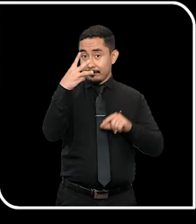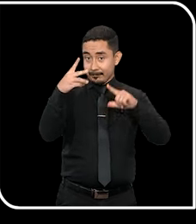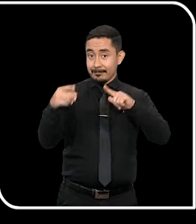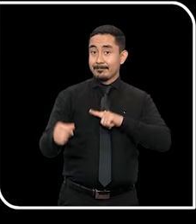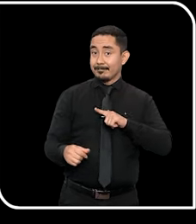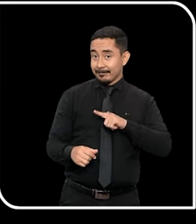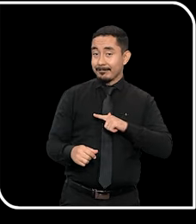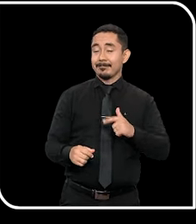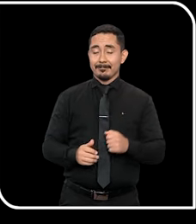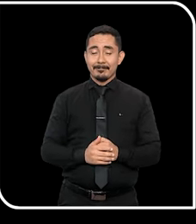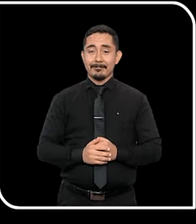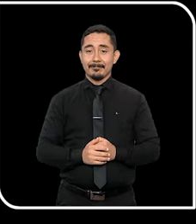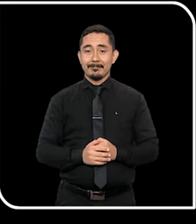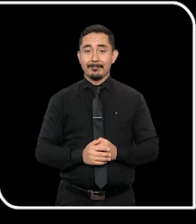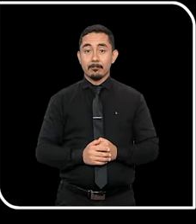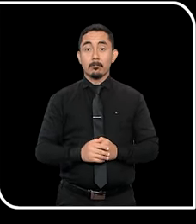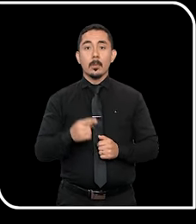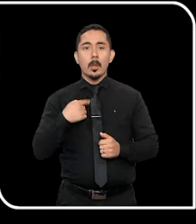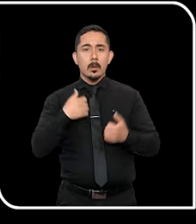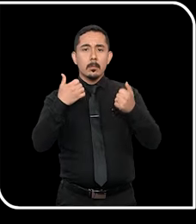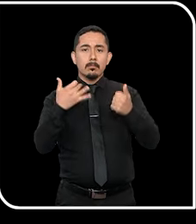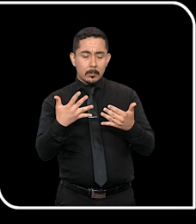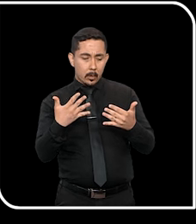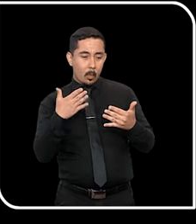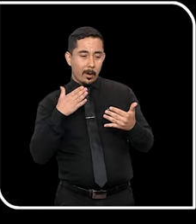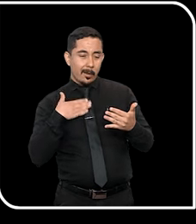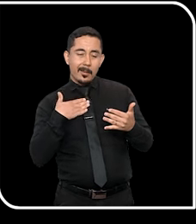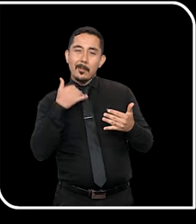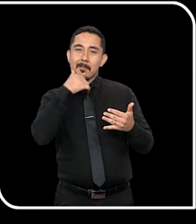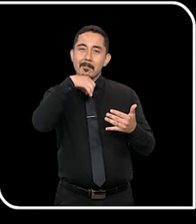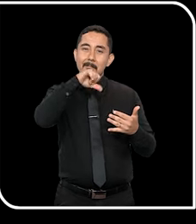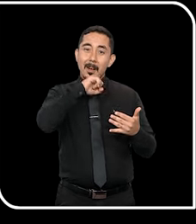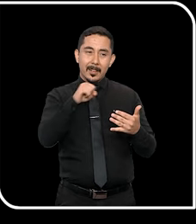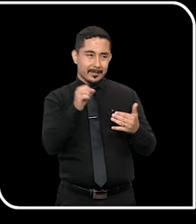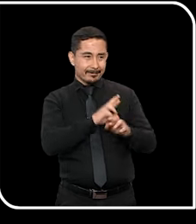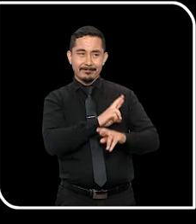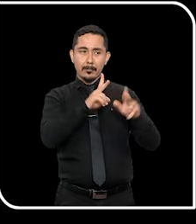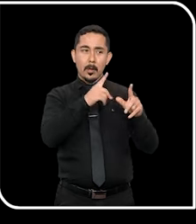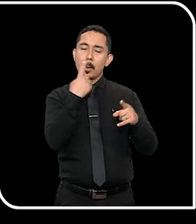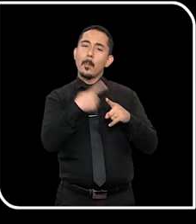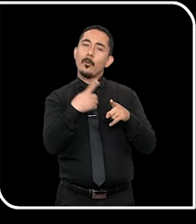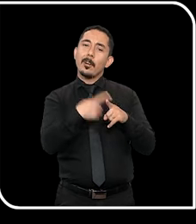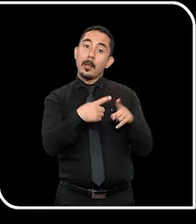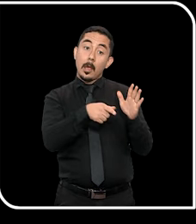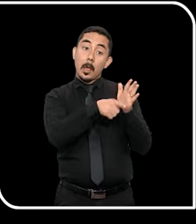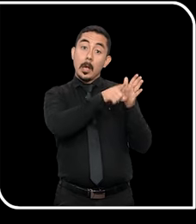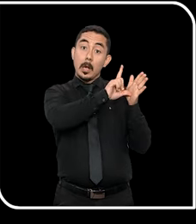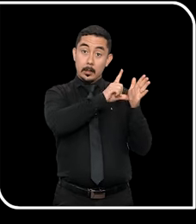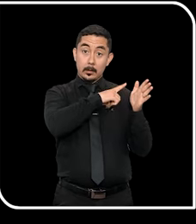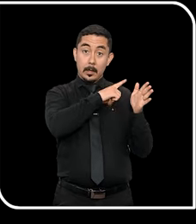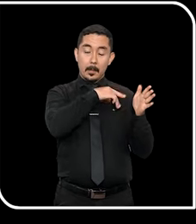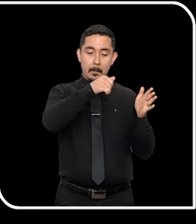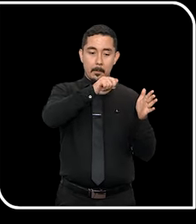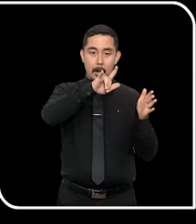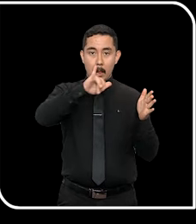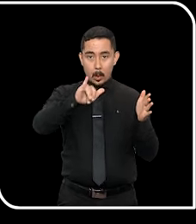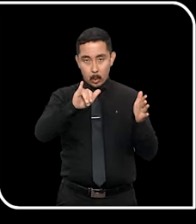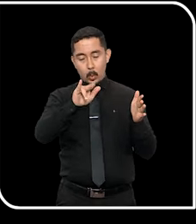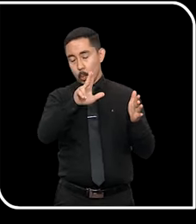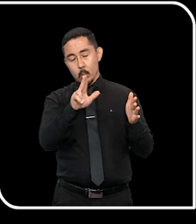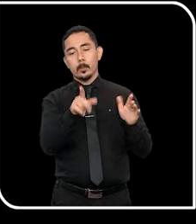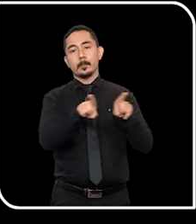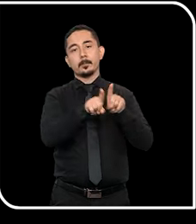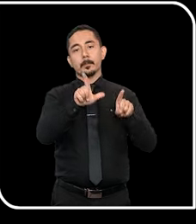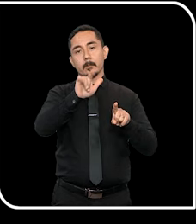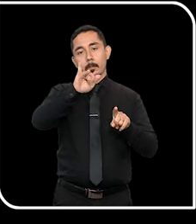gente e eu digo que a minha maternidade atípica começou um pouquinho antes quando eu fui eu tenho a Malu o lip e o